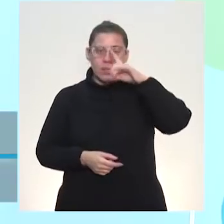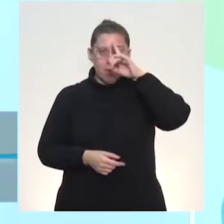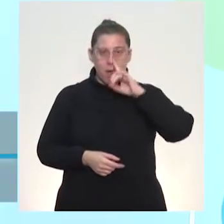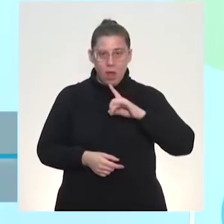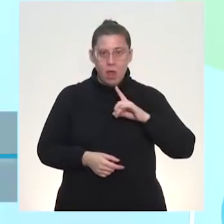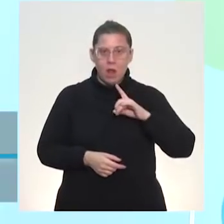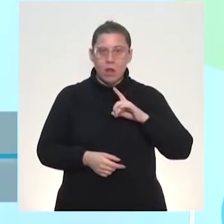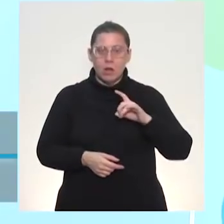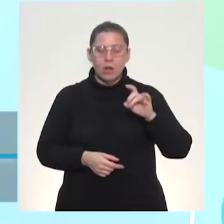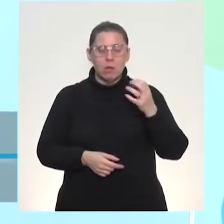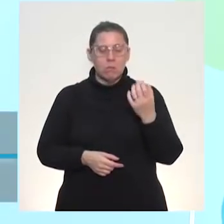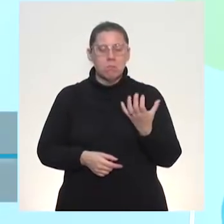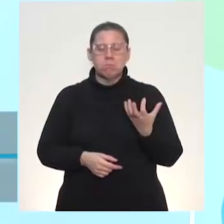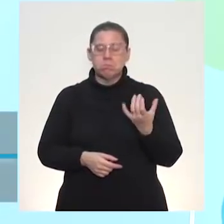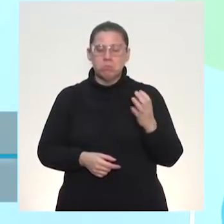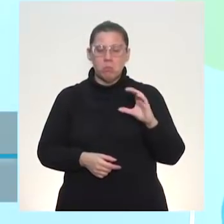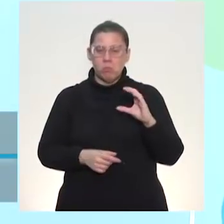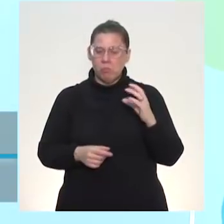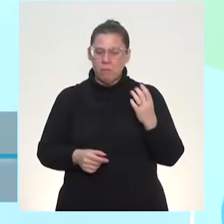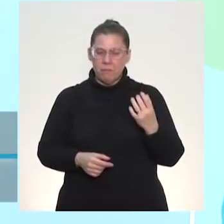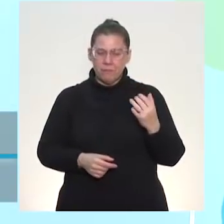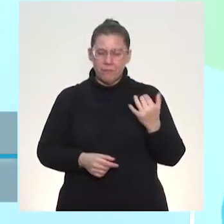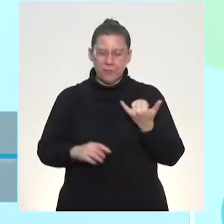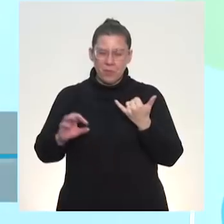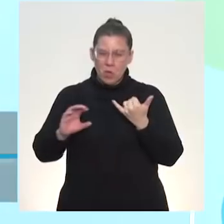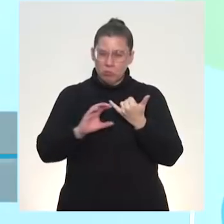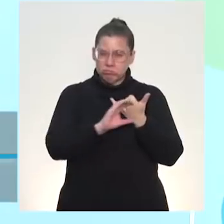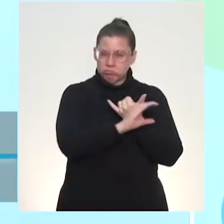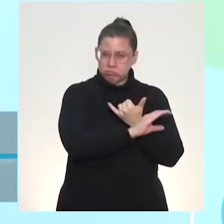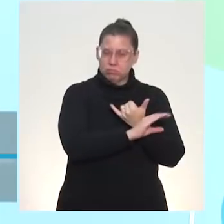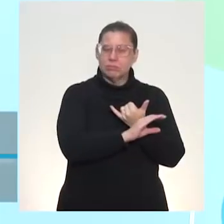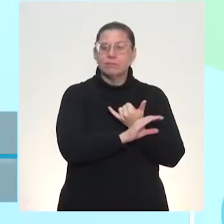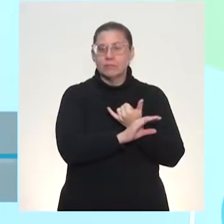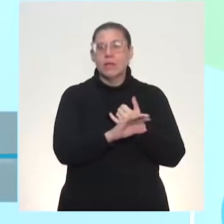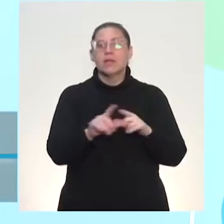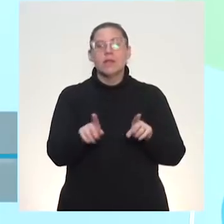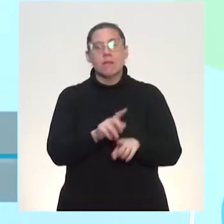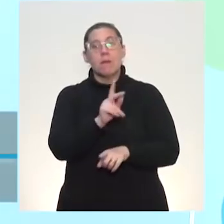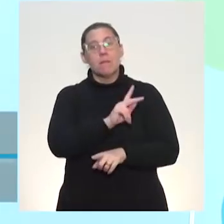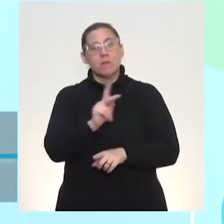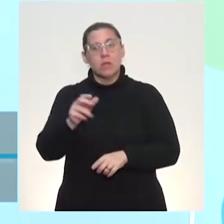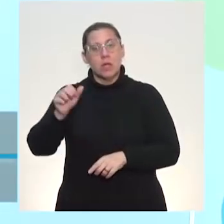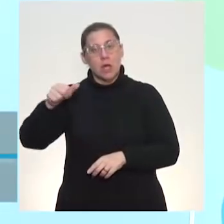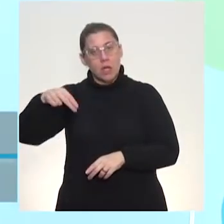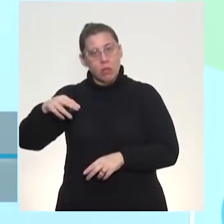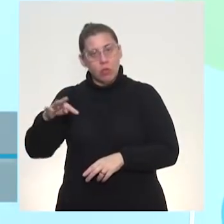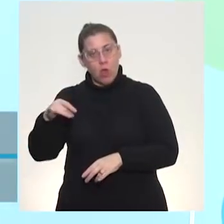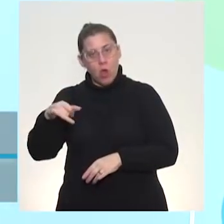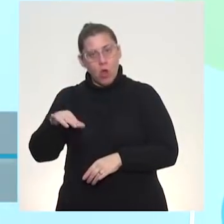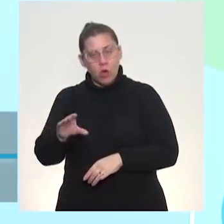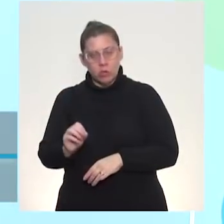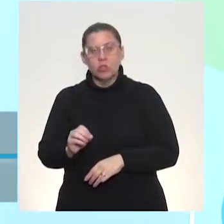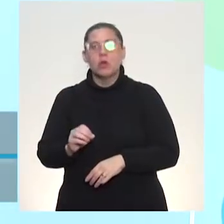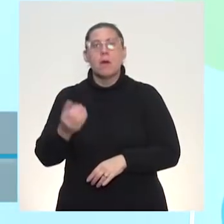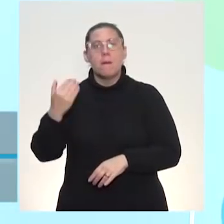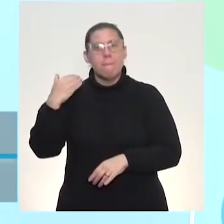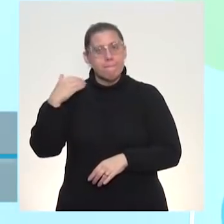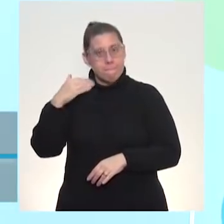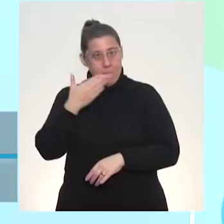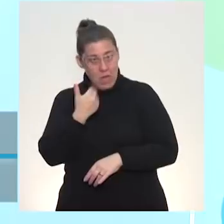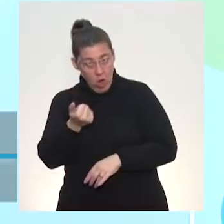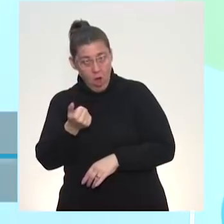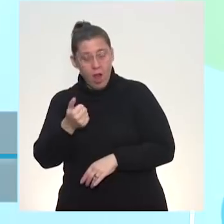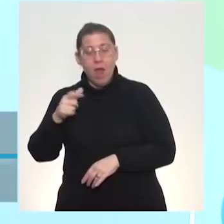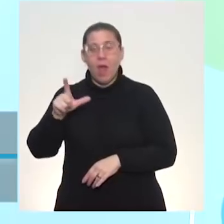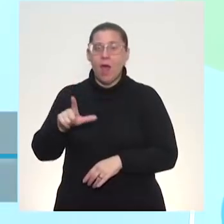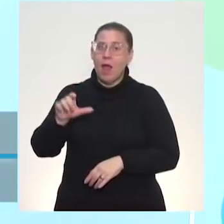mais energia térmica. Parabéns aí, né? E temos aqui também o professor Antônio comentando a mais eficiente é a LED.